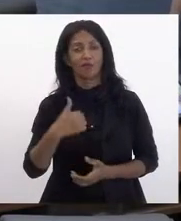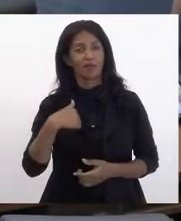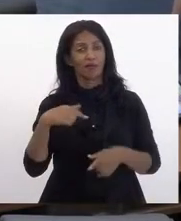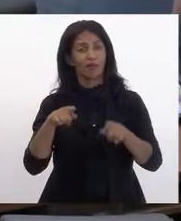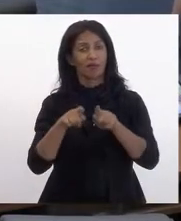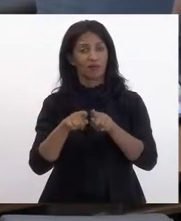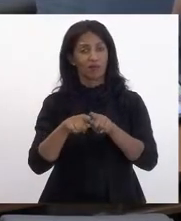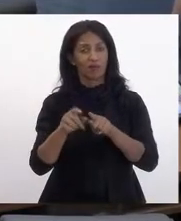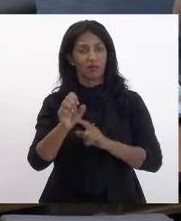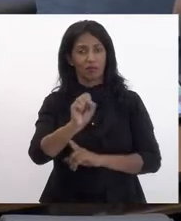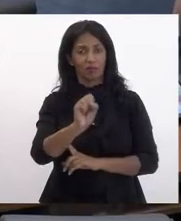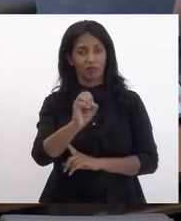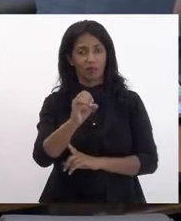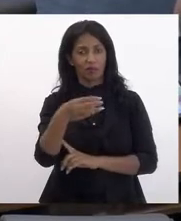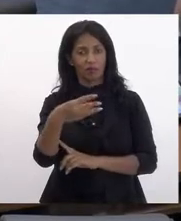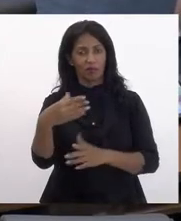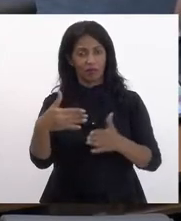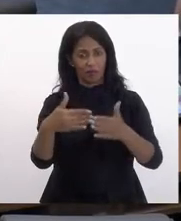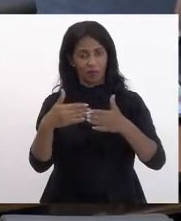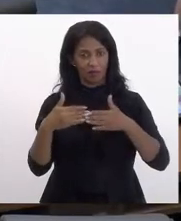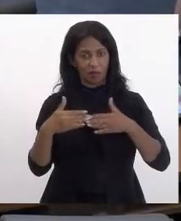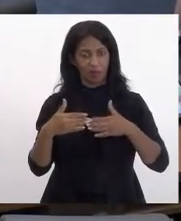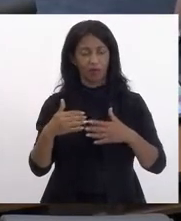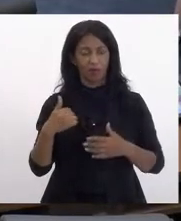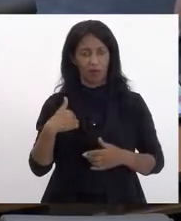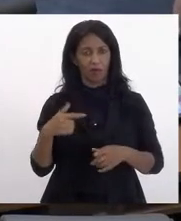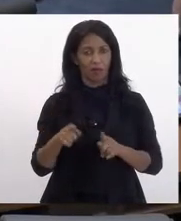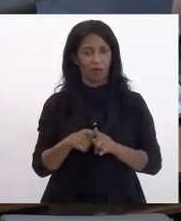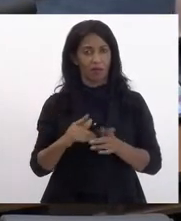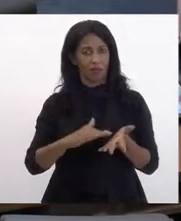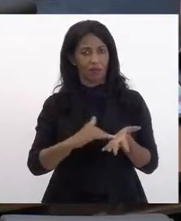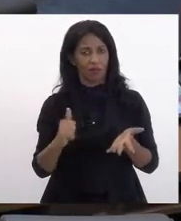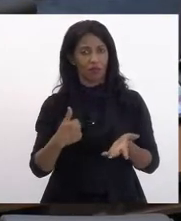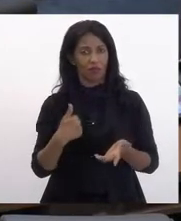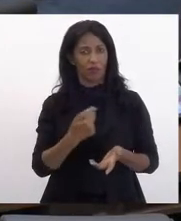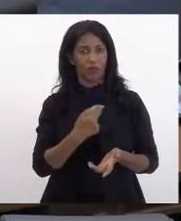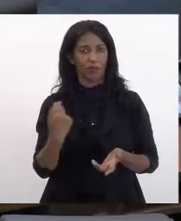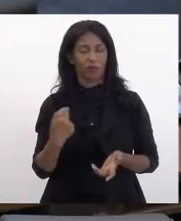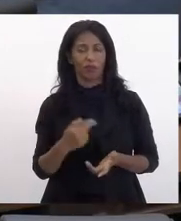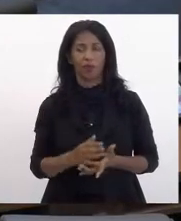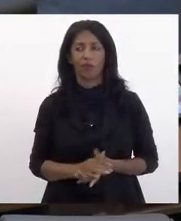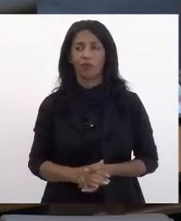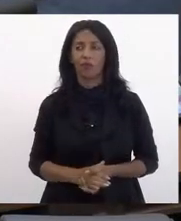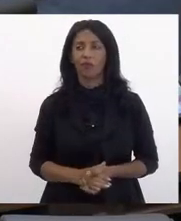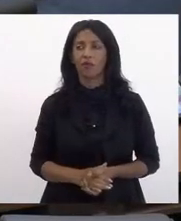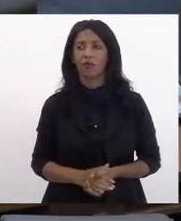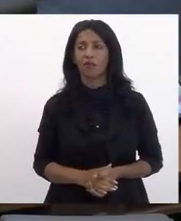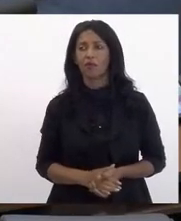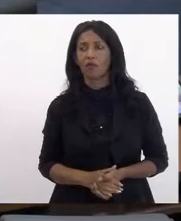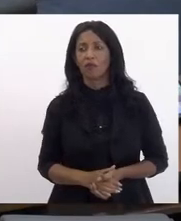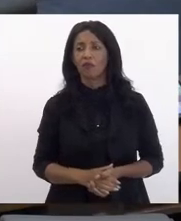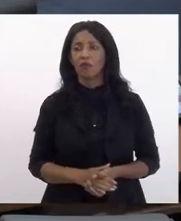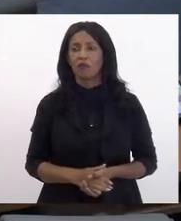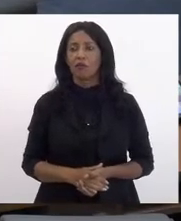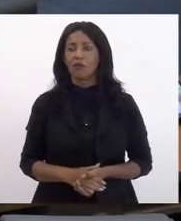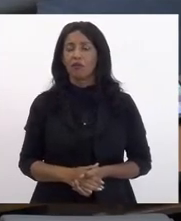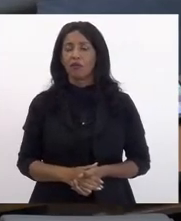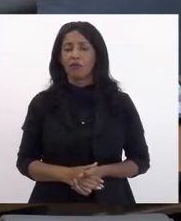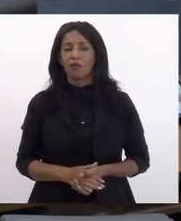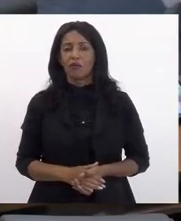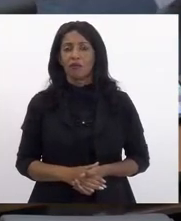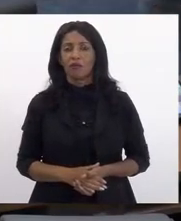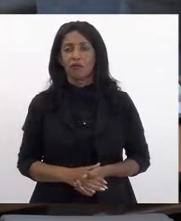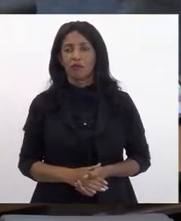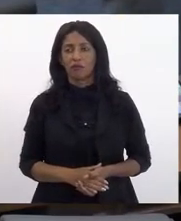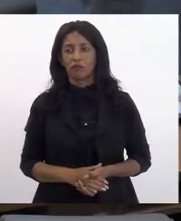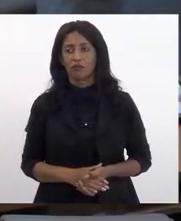me abstendo, senhora presidente. Abstenção também consignado. E para a declaração,